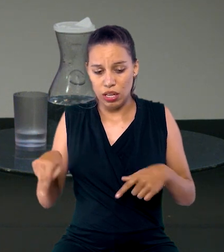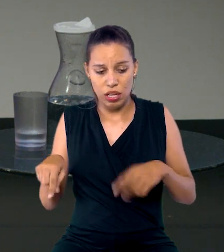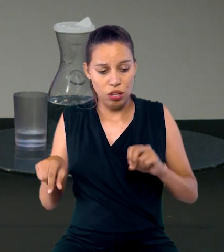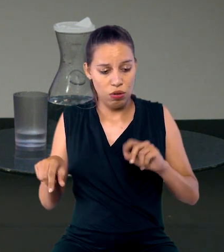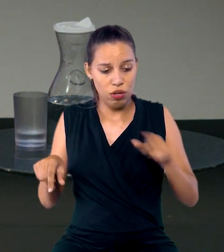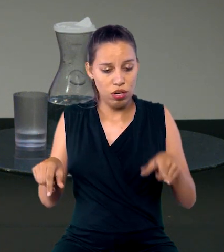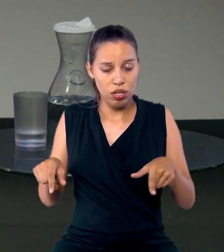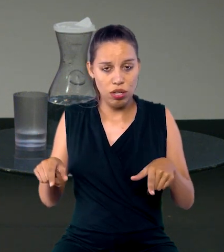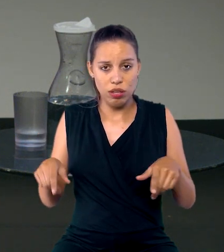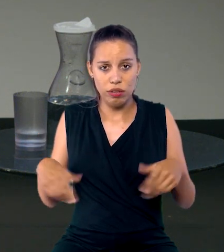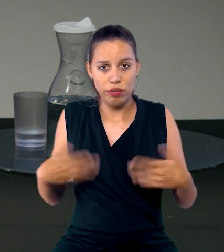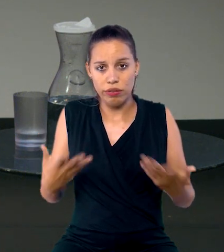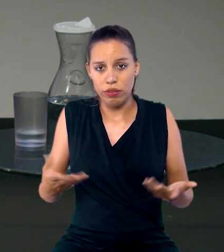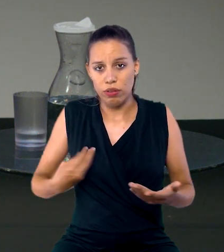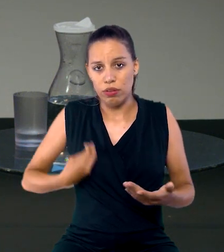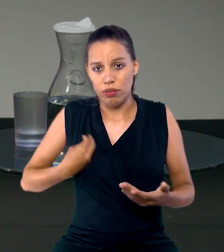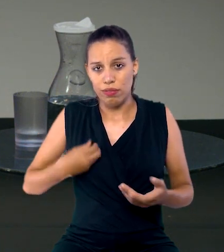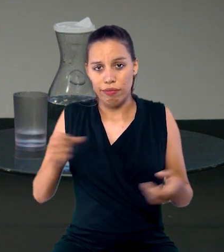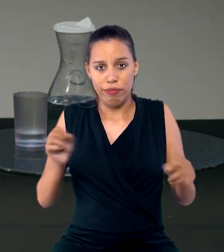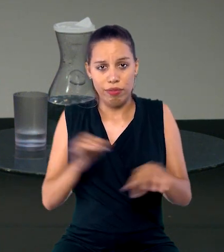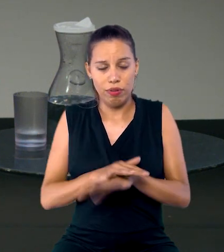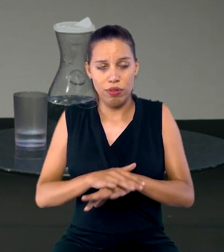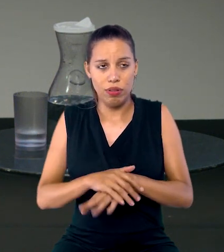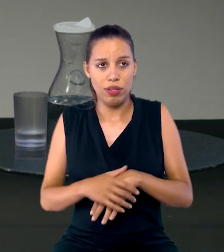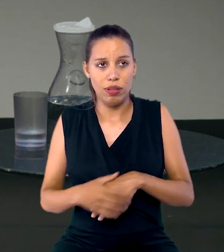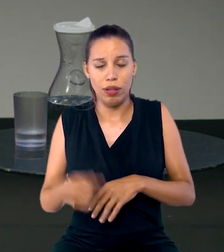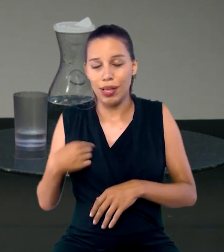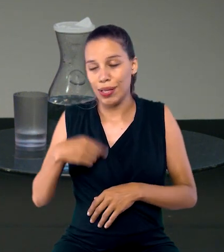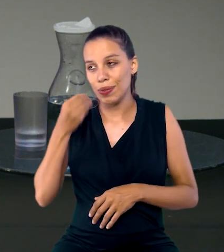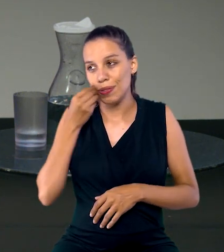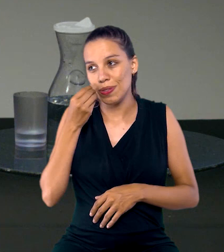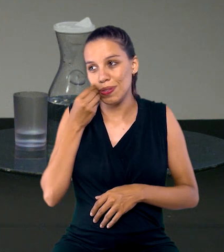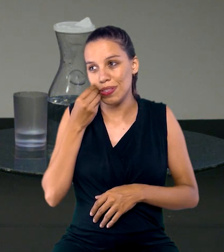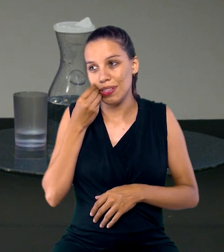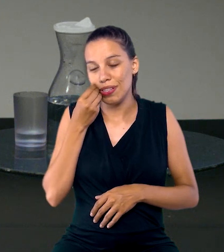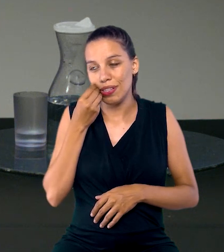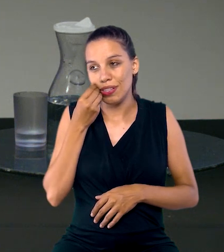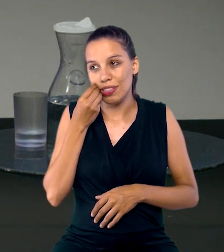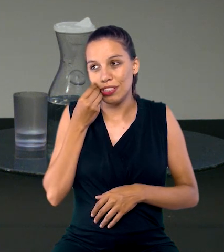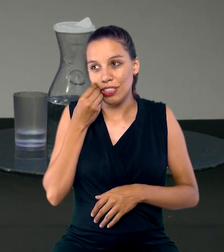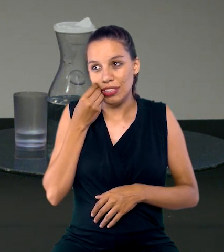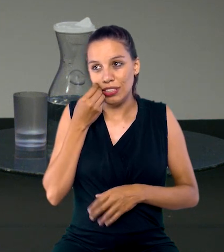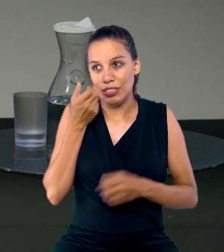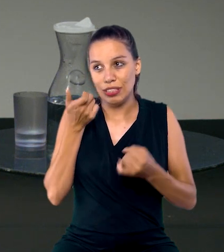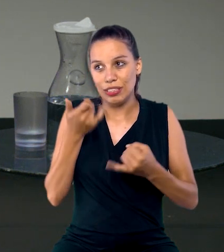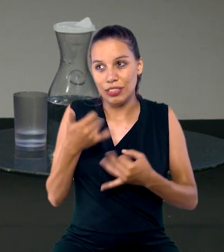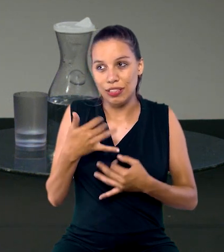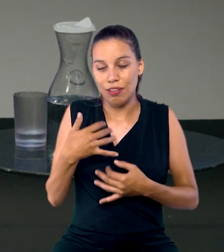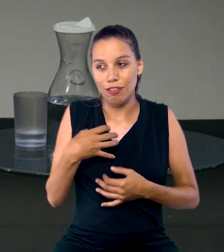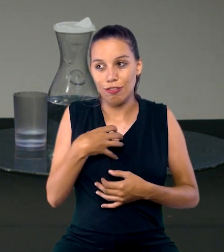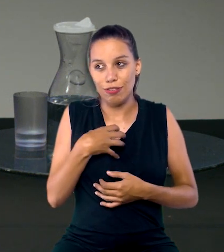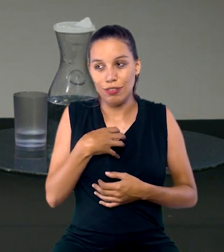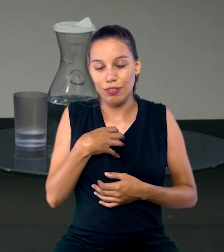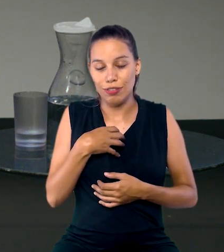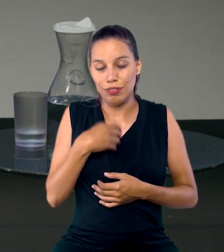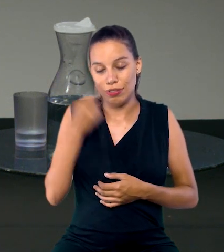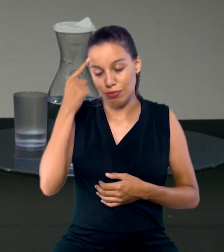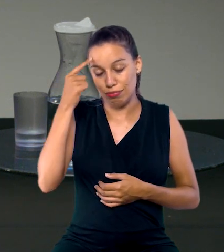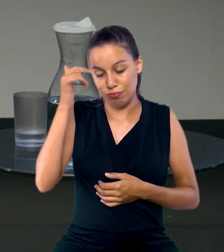E essa é uma sensação que eu tenho tido, eu estou fazendo vindo como vem na minha cabeça.